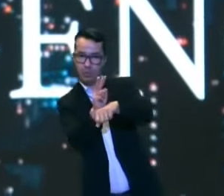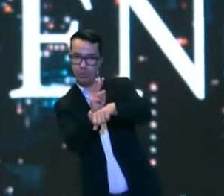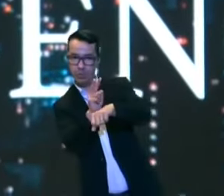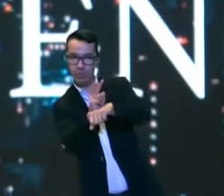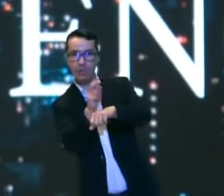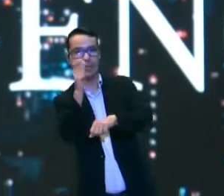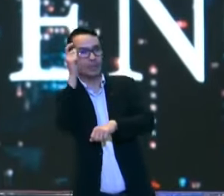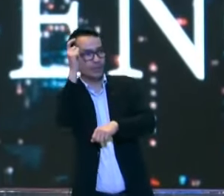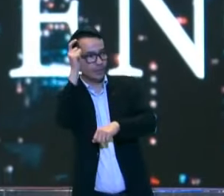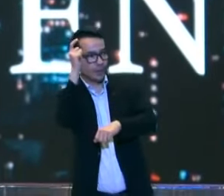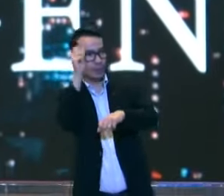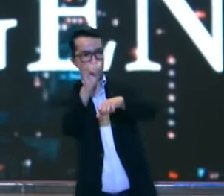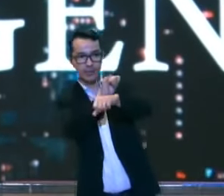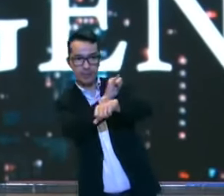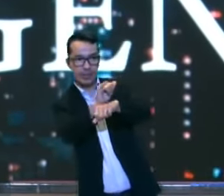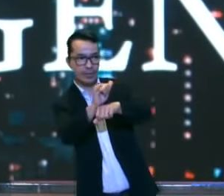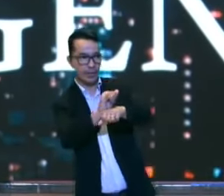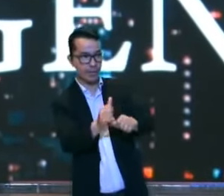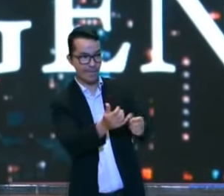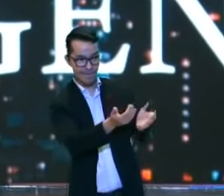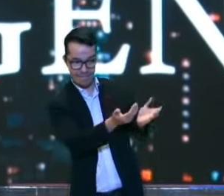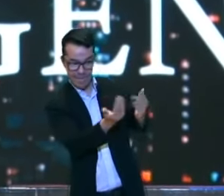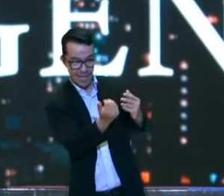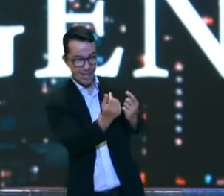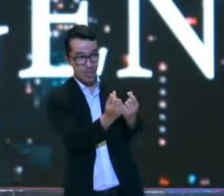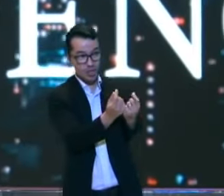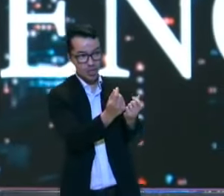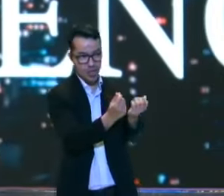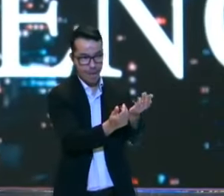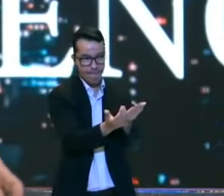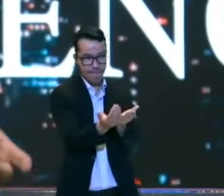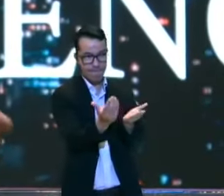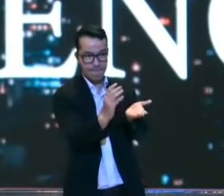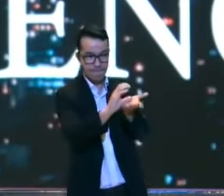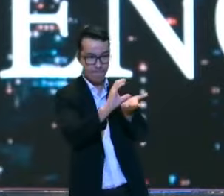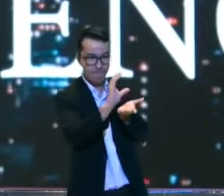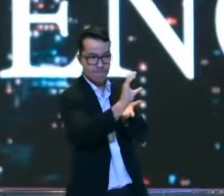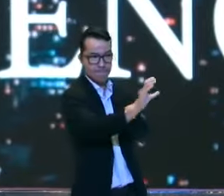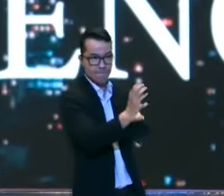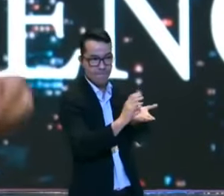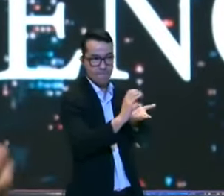armadilha. Promessas de ganhos mirabolantes, propostas